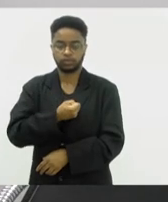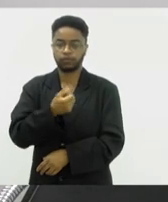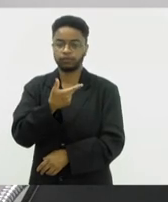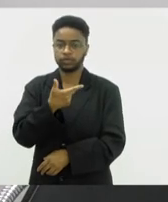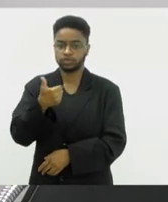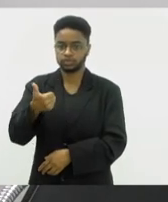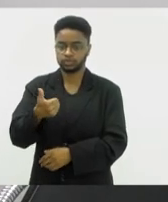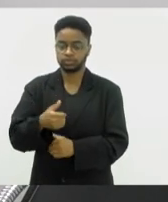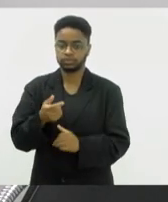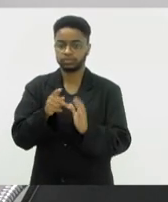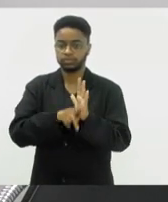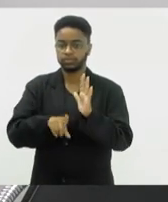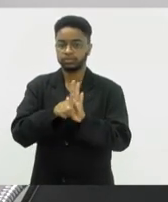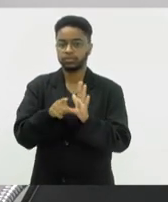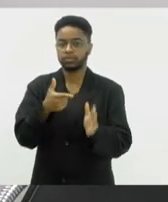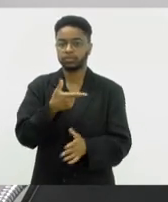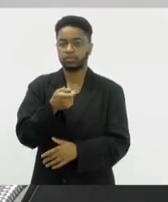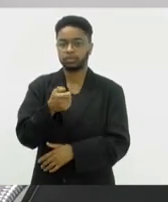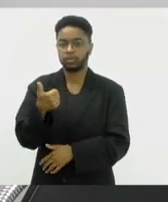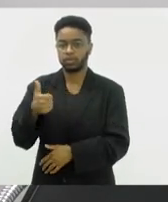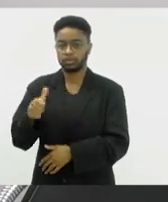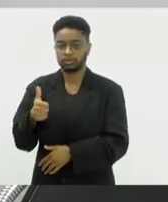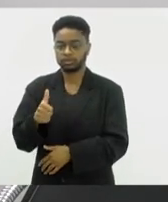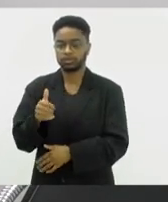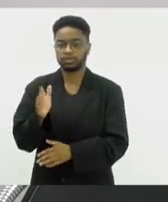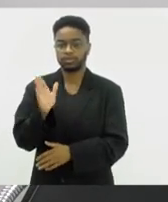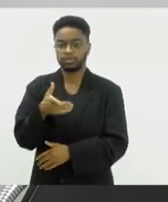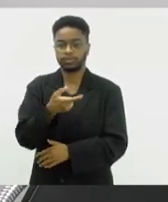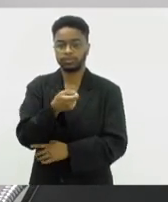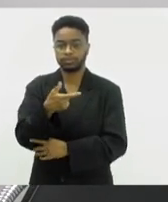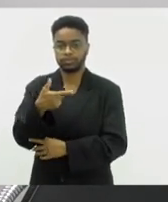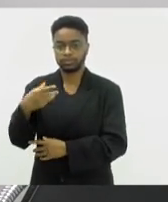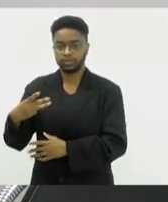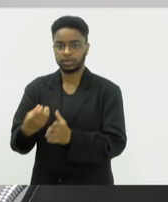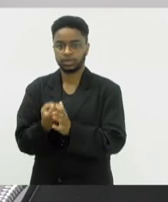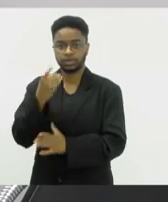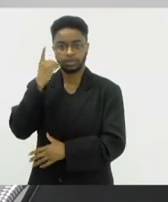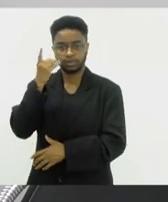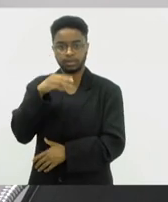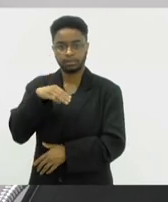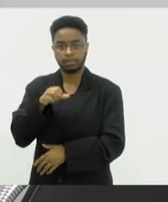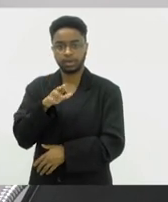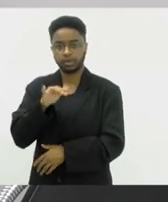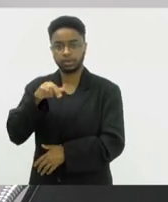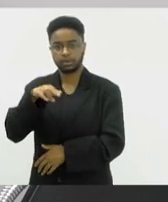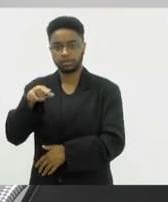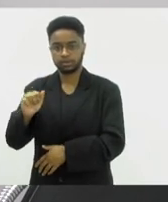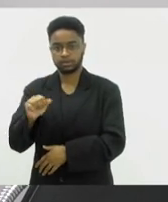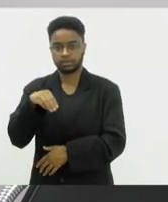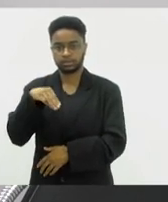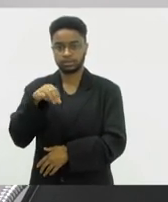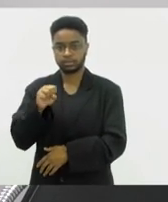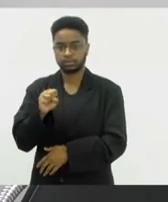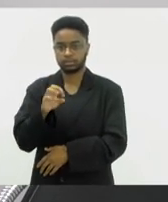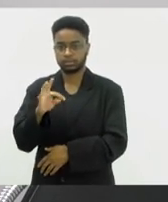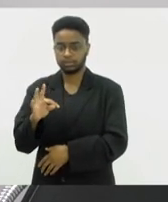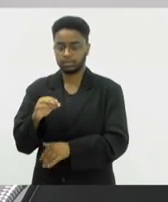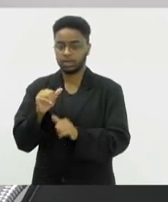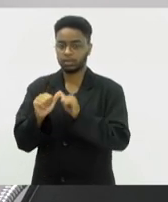lei do 2011, de 23, de autoria da deputada Marina, do MST, que altera